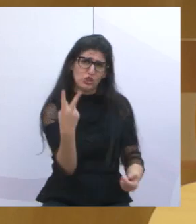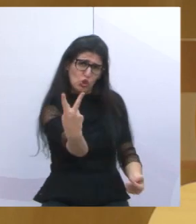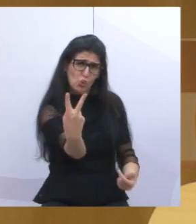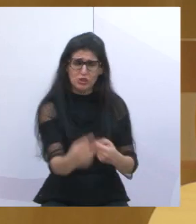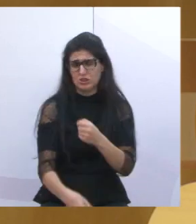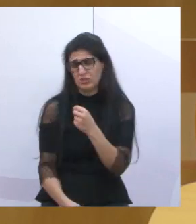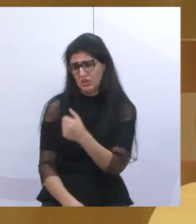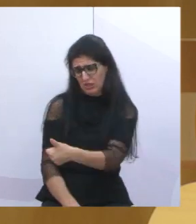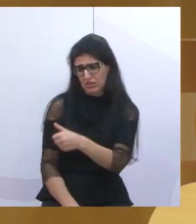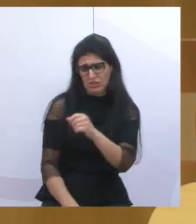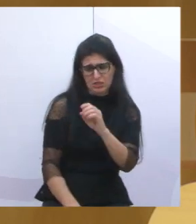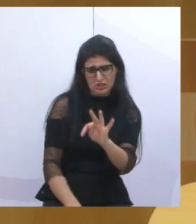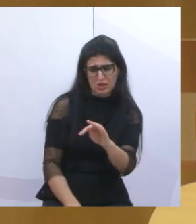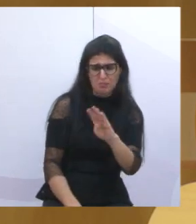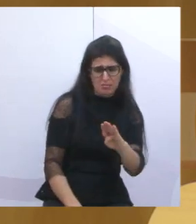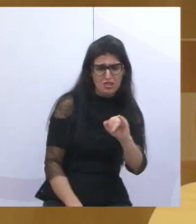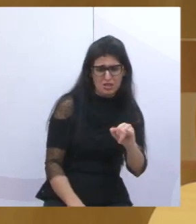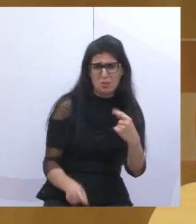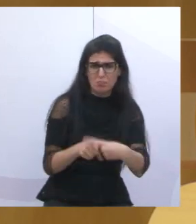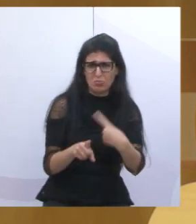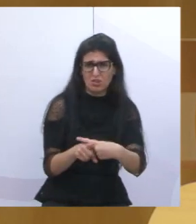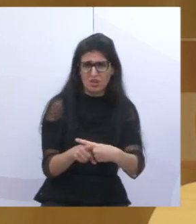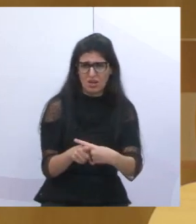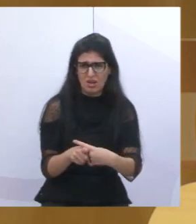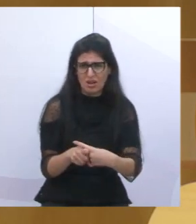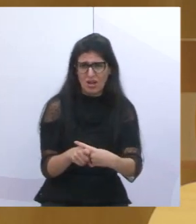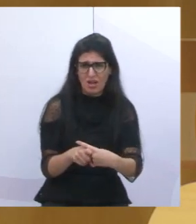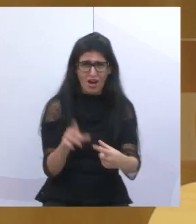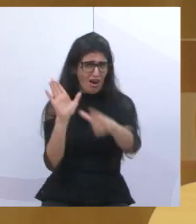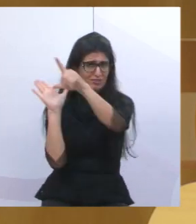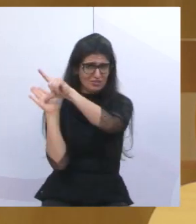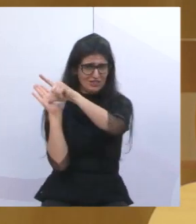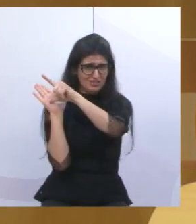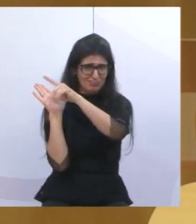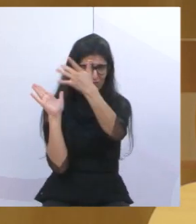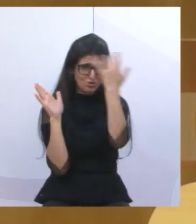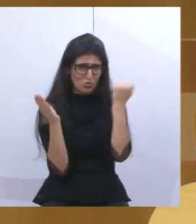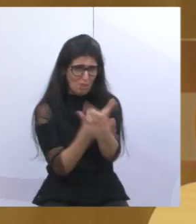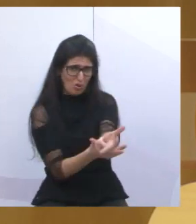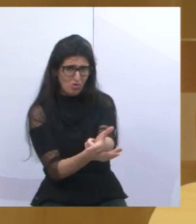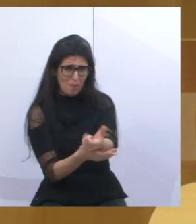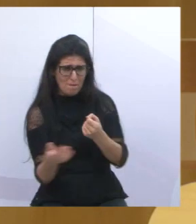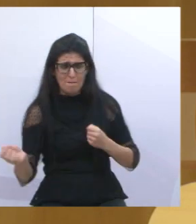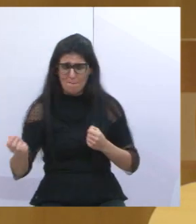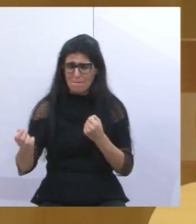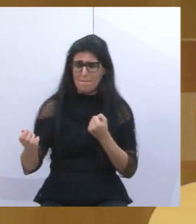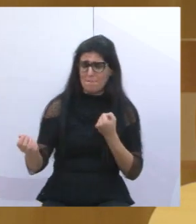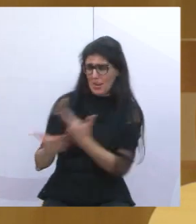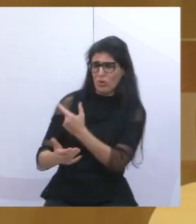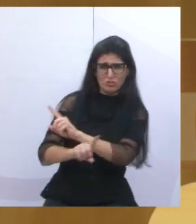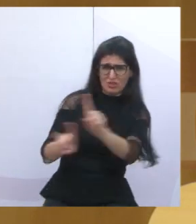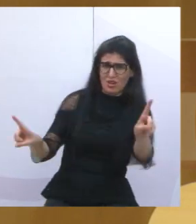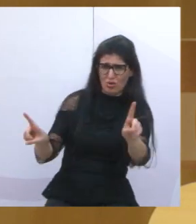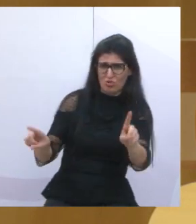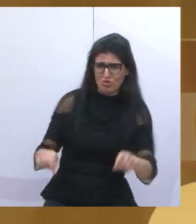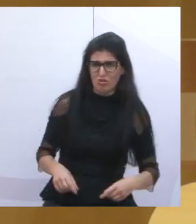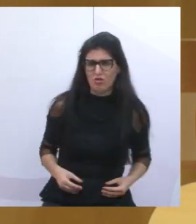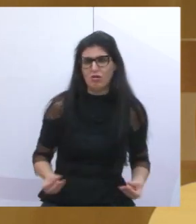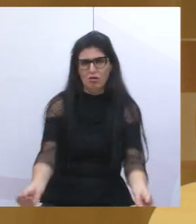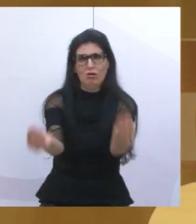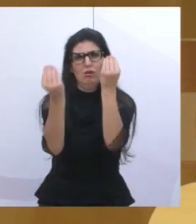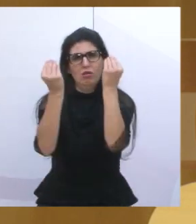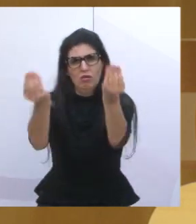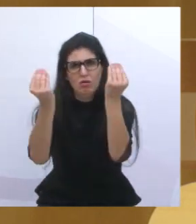porque o primeiro comprador não pagou. E então então a gente tem que